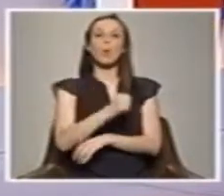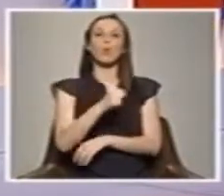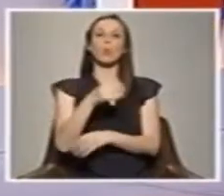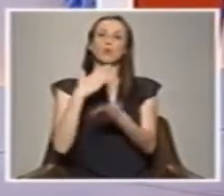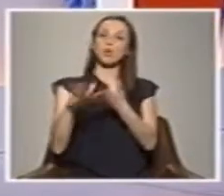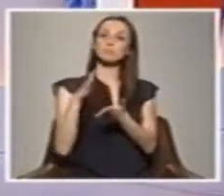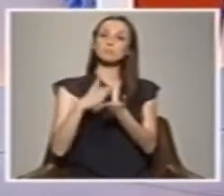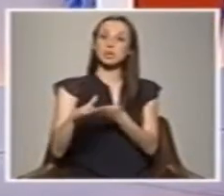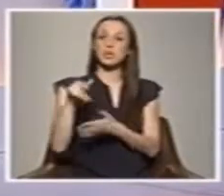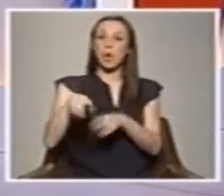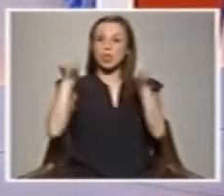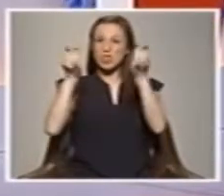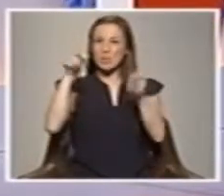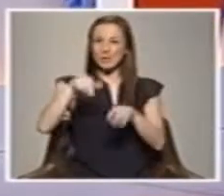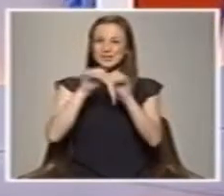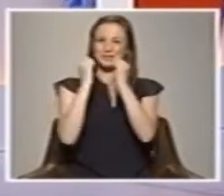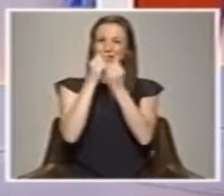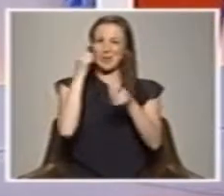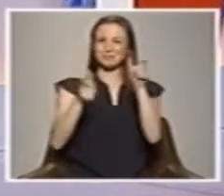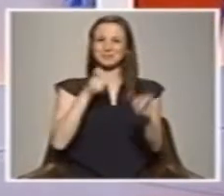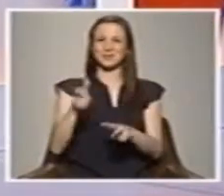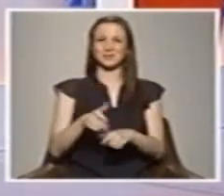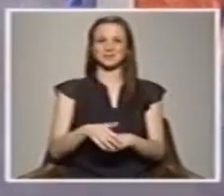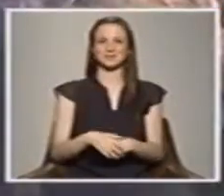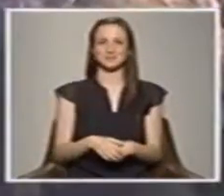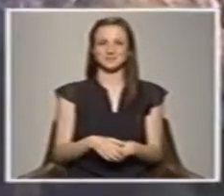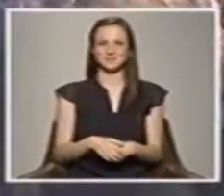de hoje também no Sociedade Civil.